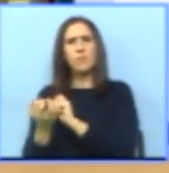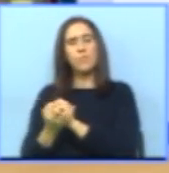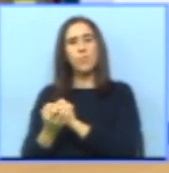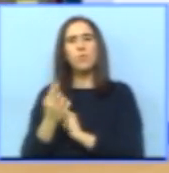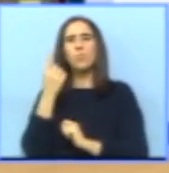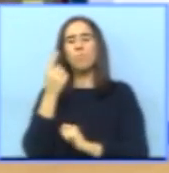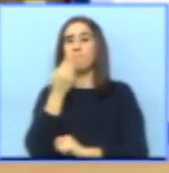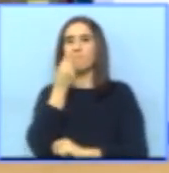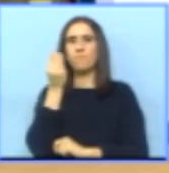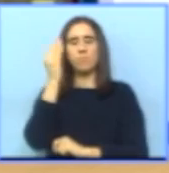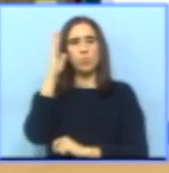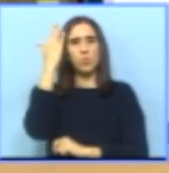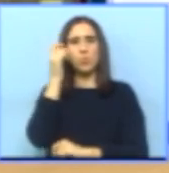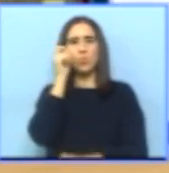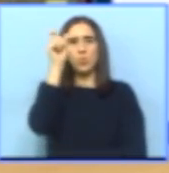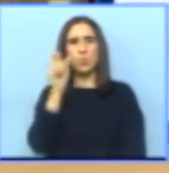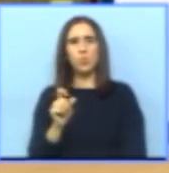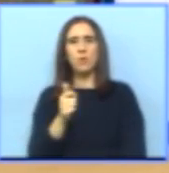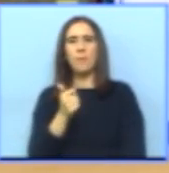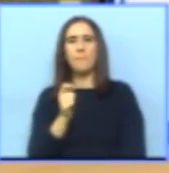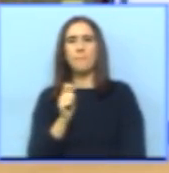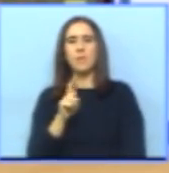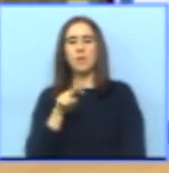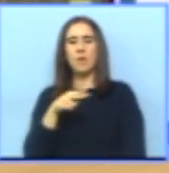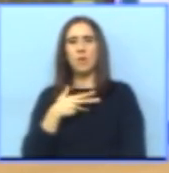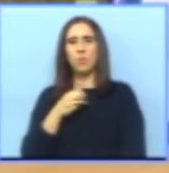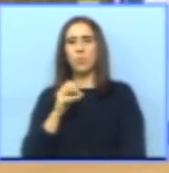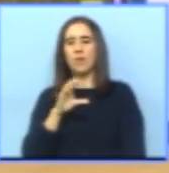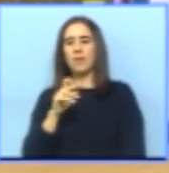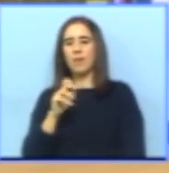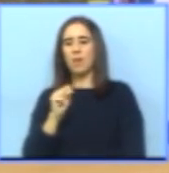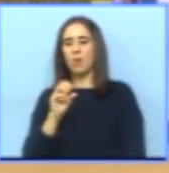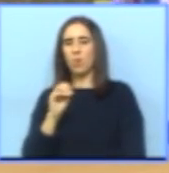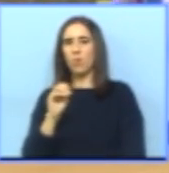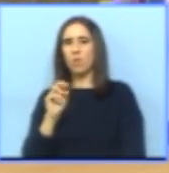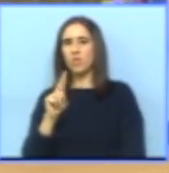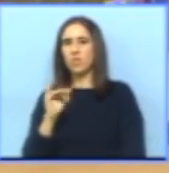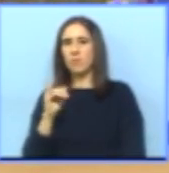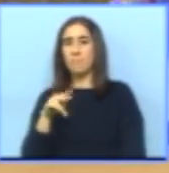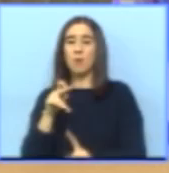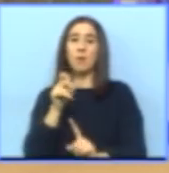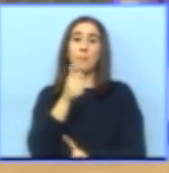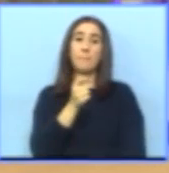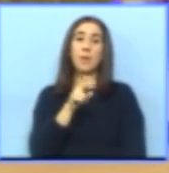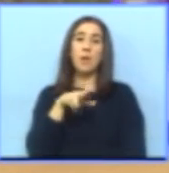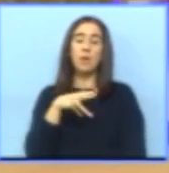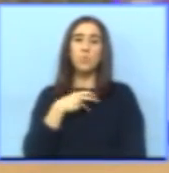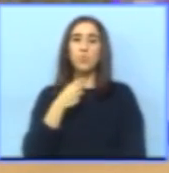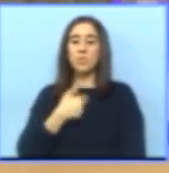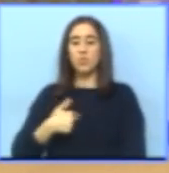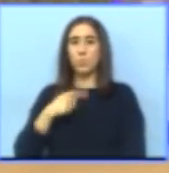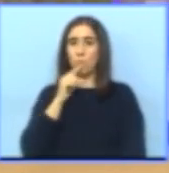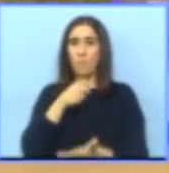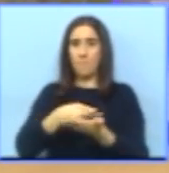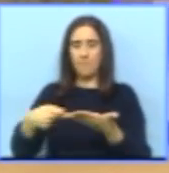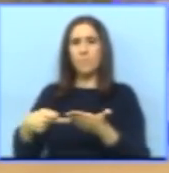até há um caso famoso do Bernardo de Kagoshima, Bernardo é o nome cristão, um jovem, enfim, de uma família de samurais que